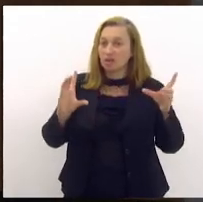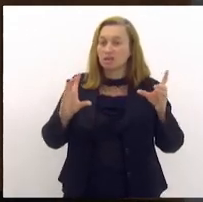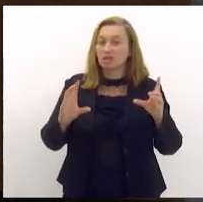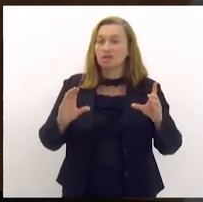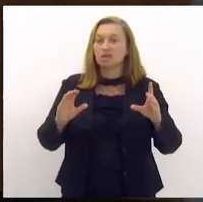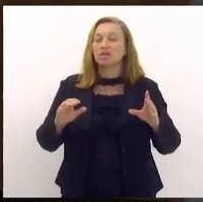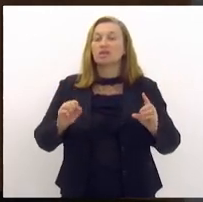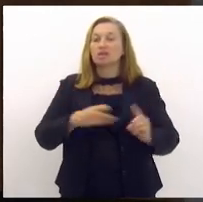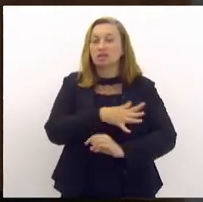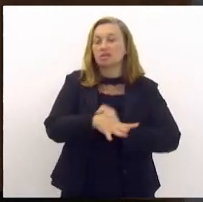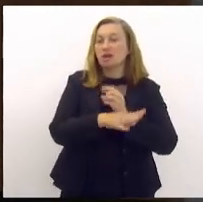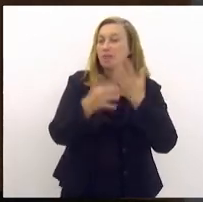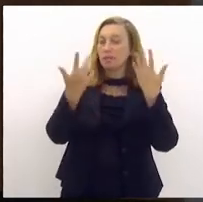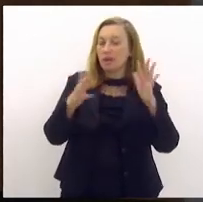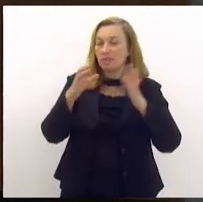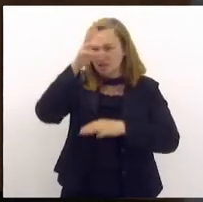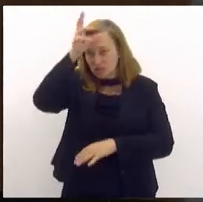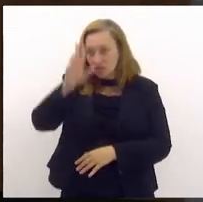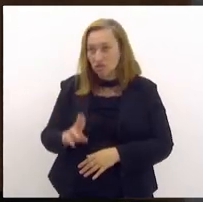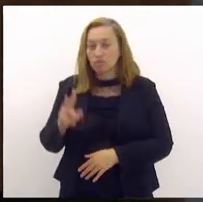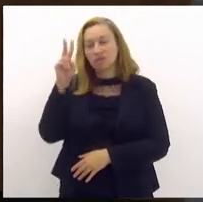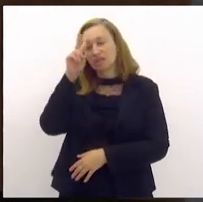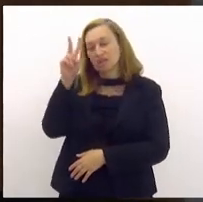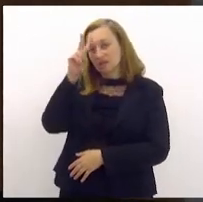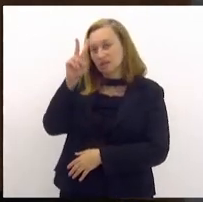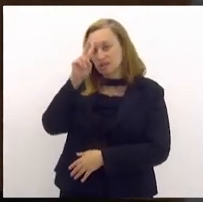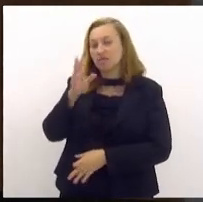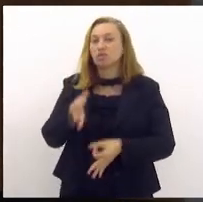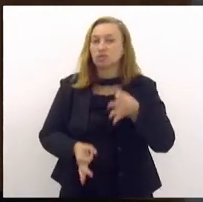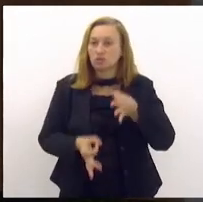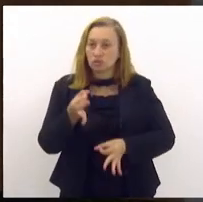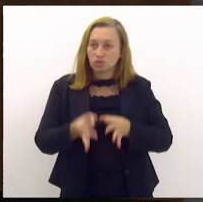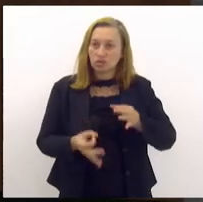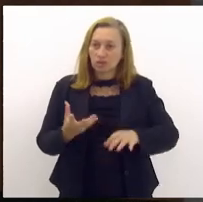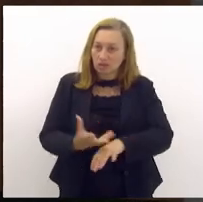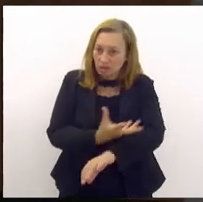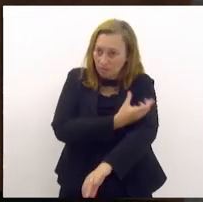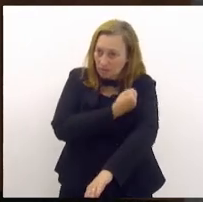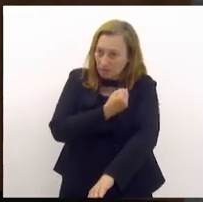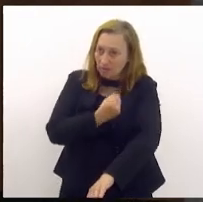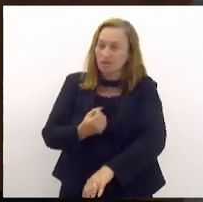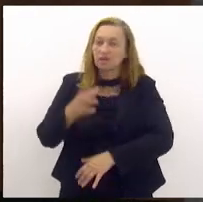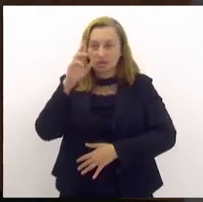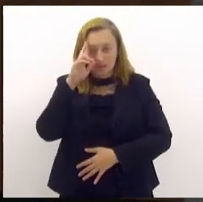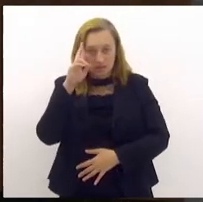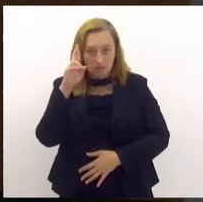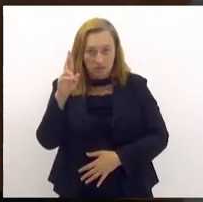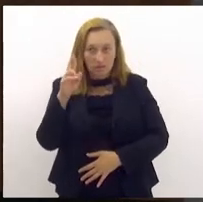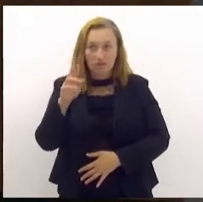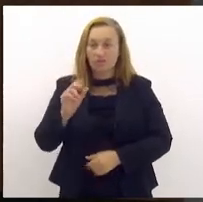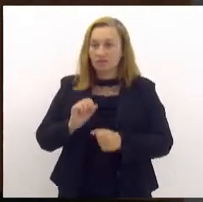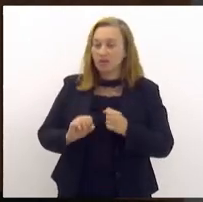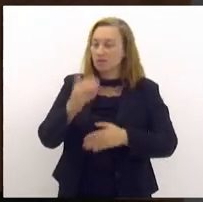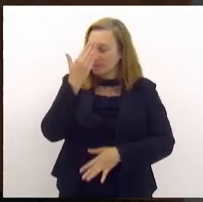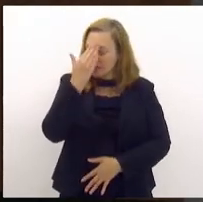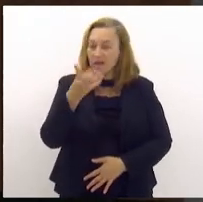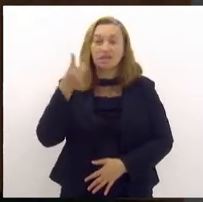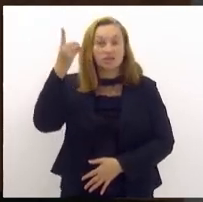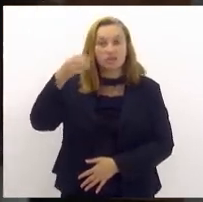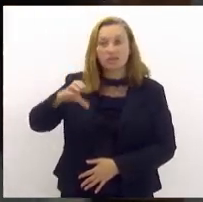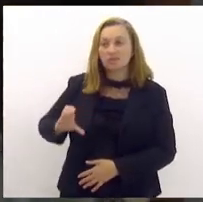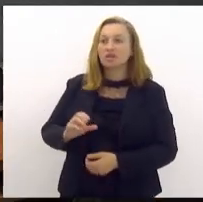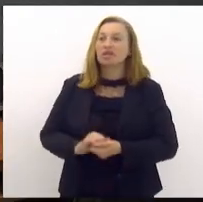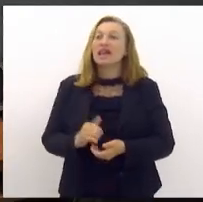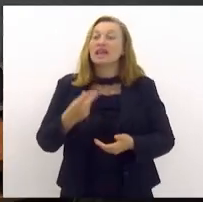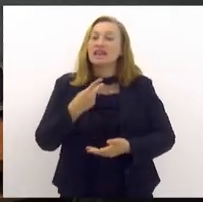civilização. Parabéns, tia Ju, por essa lembrança tão justa e emocionada que Vossa Excelência fez. Obrigada, deputado Carlos